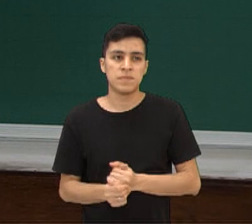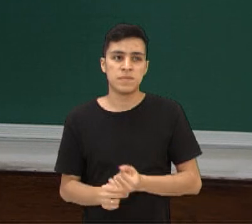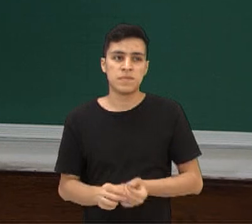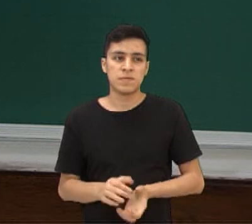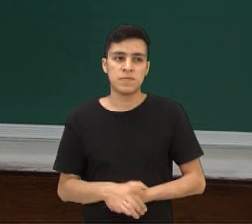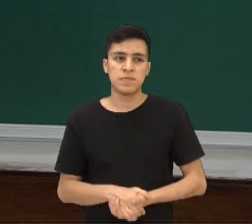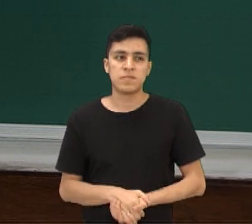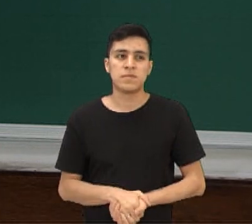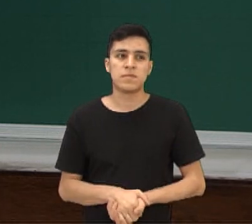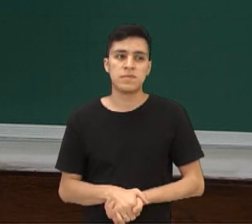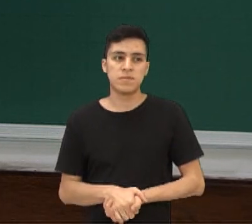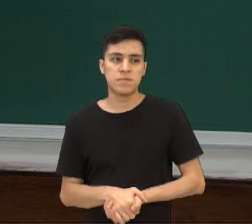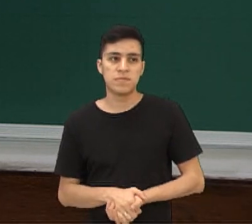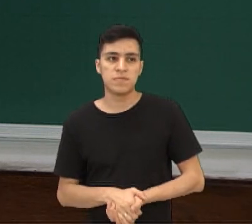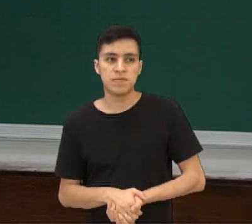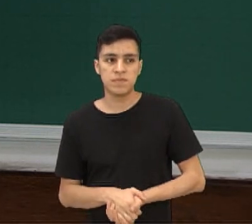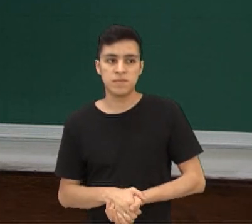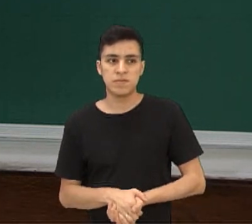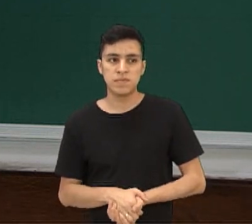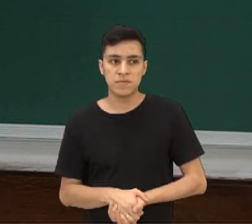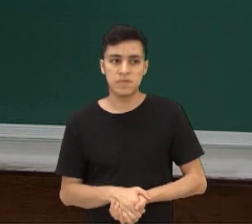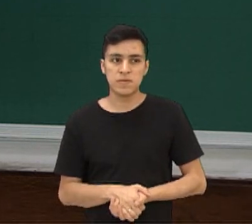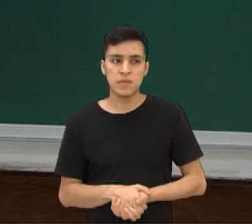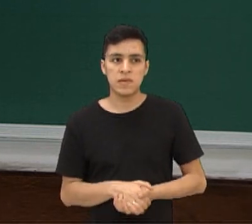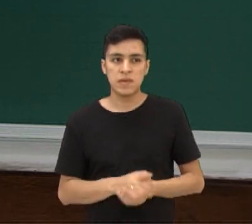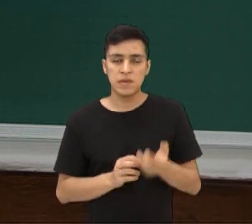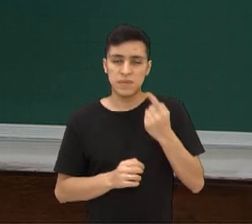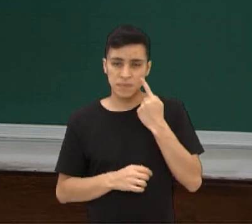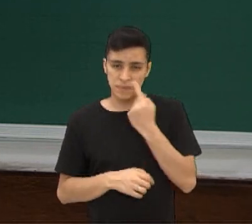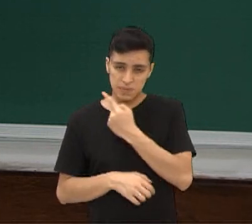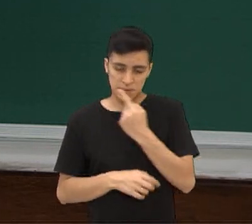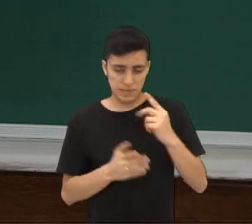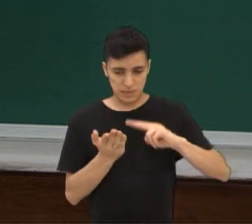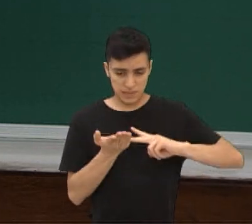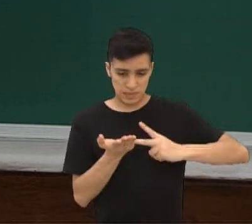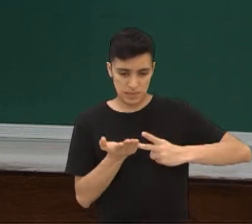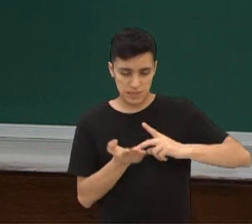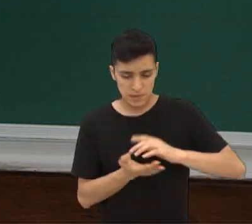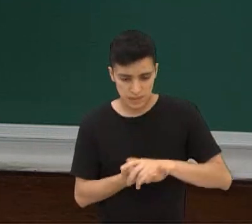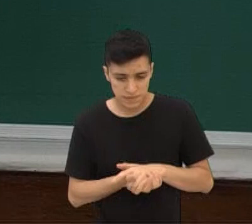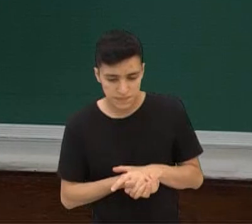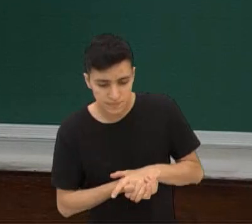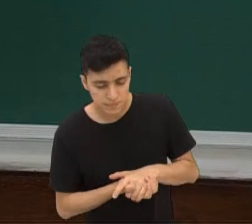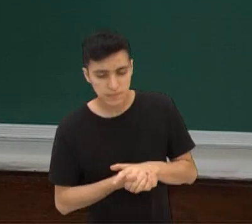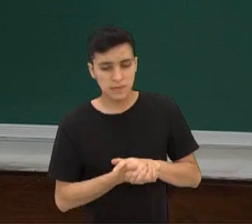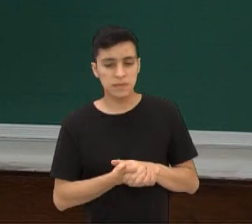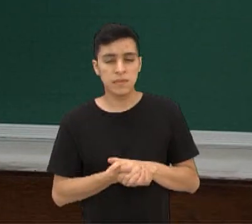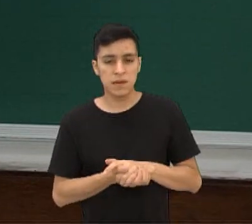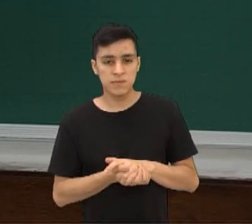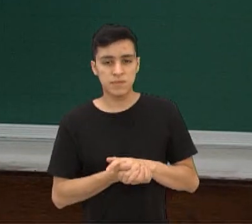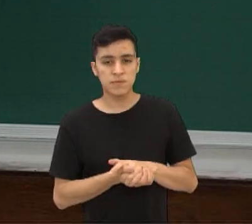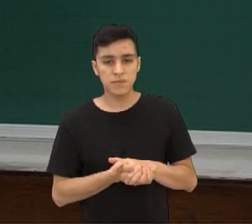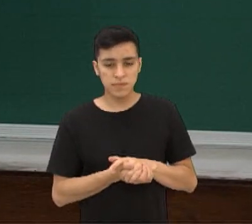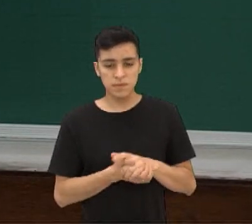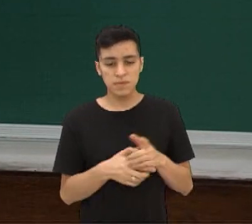race, broke the world record. Então, o homem que os 100 primeiros metros